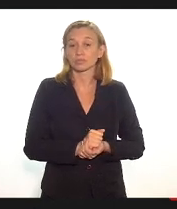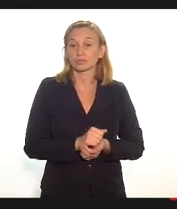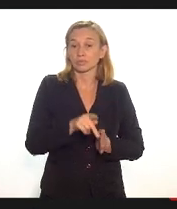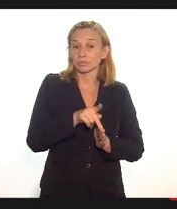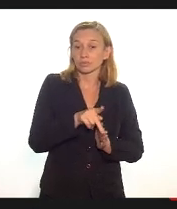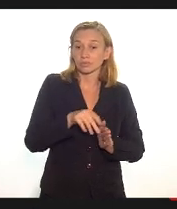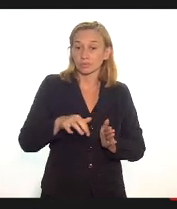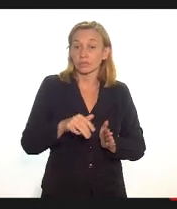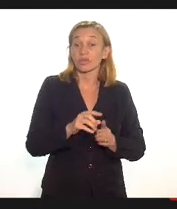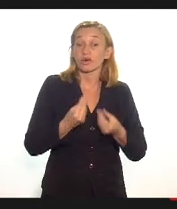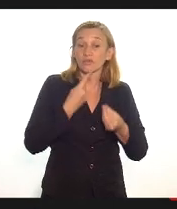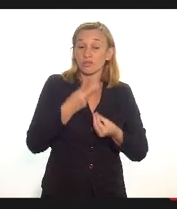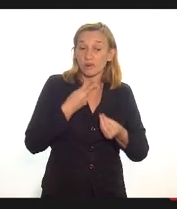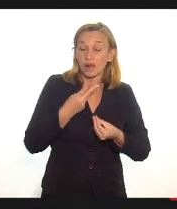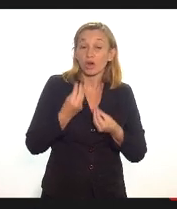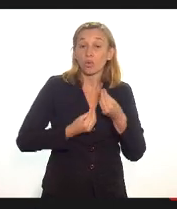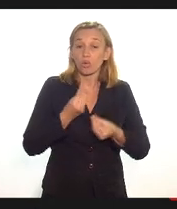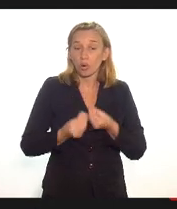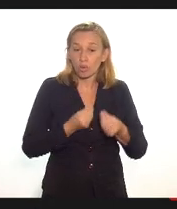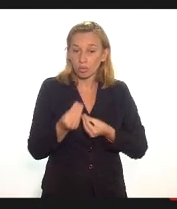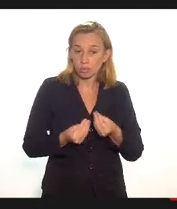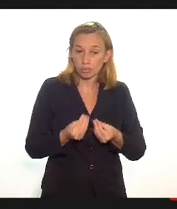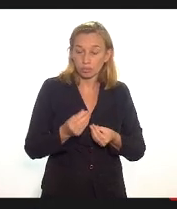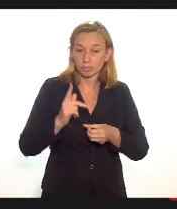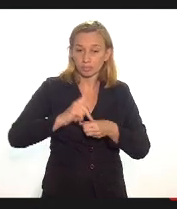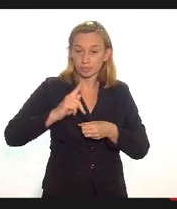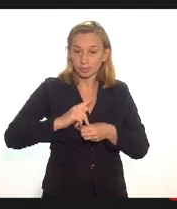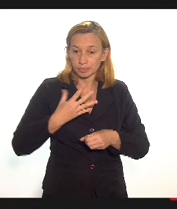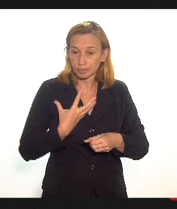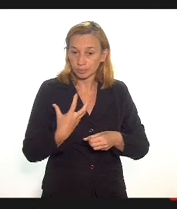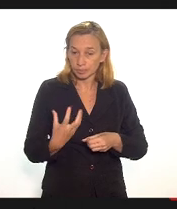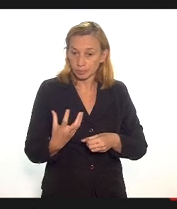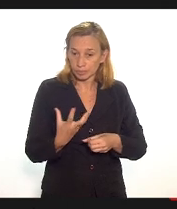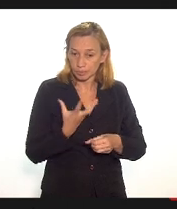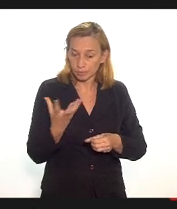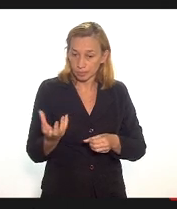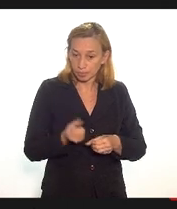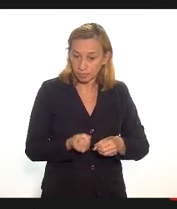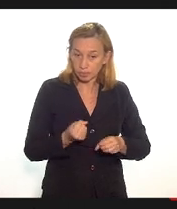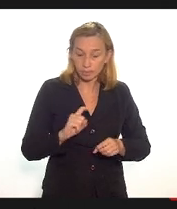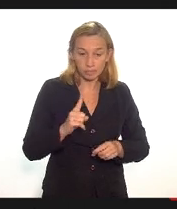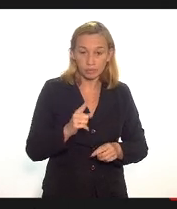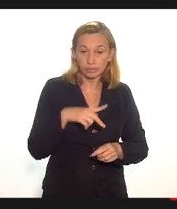como é que a Petrobras vai ser ressarcida, mas não fala